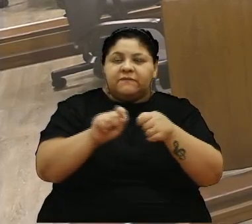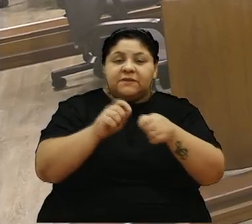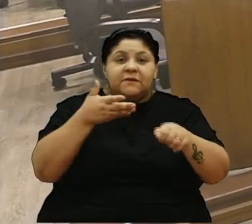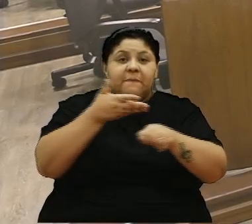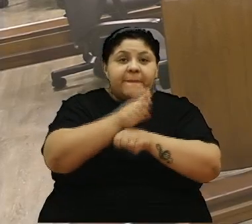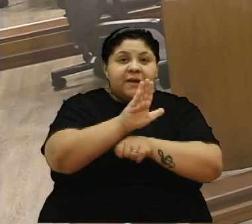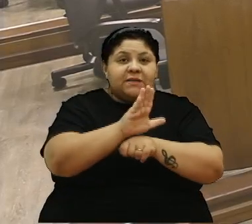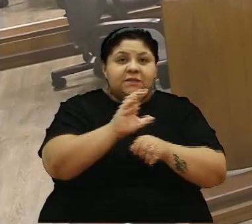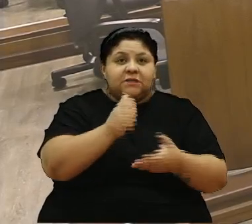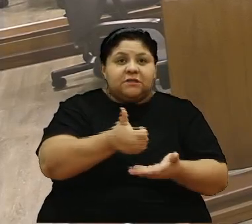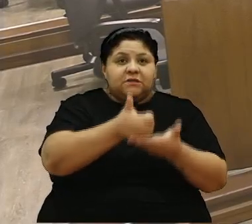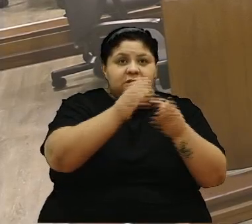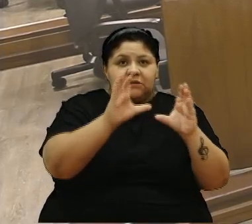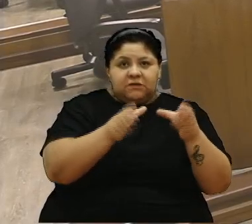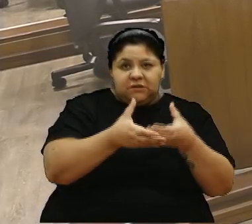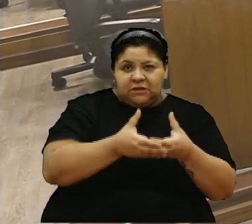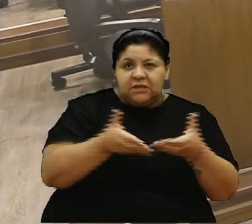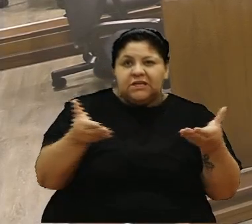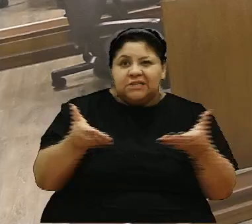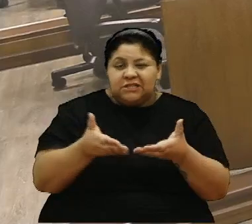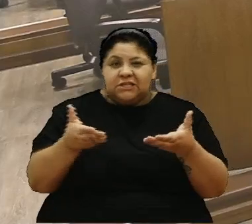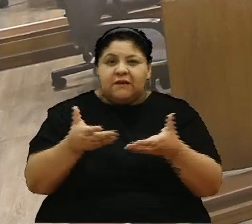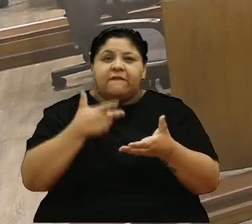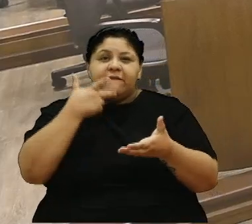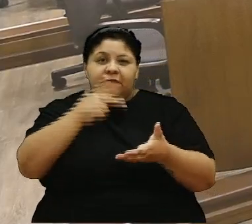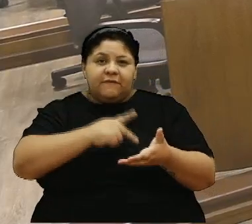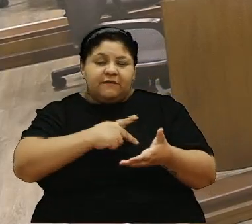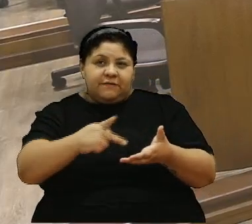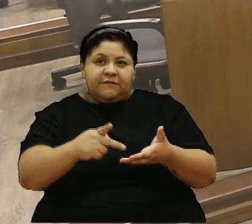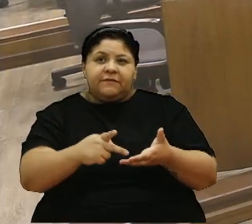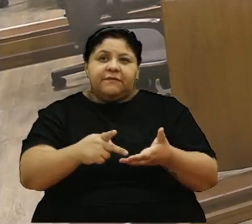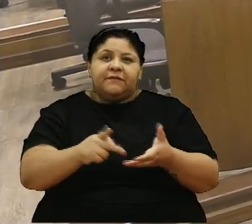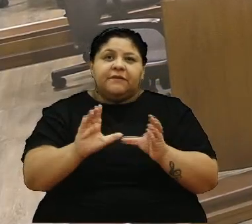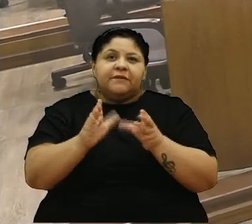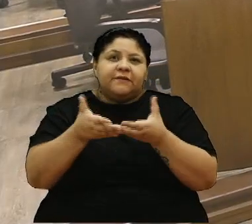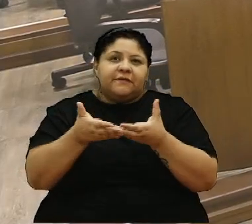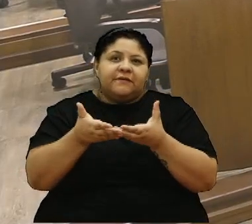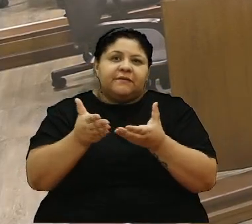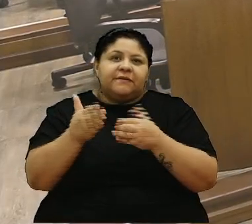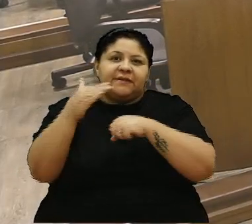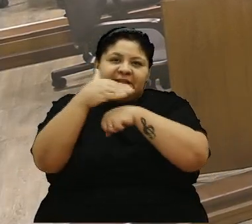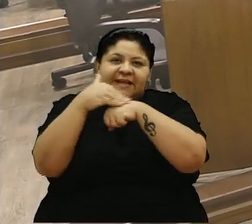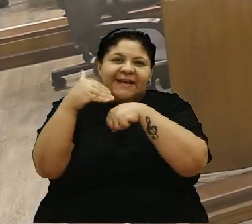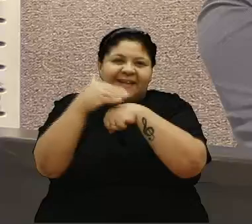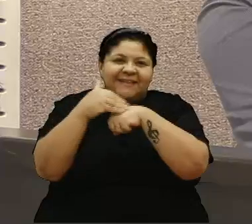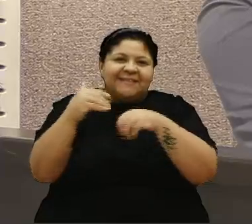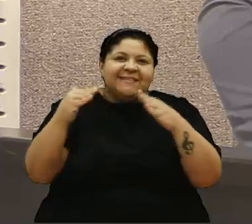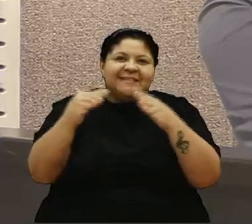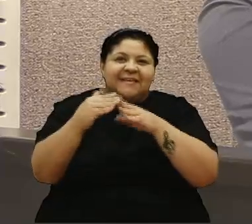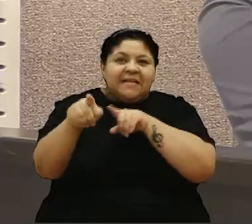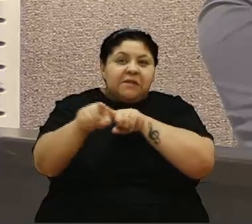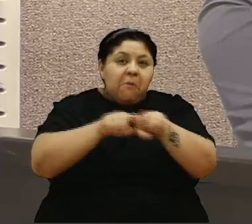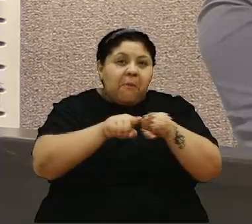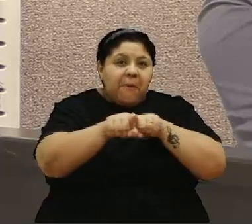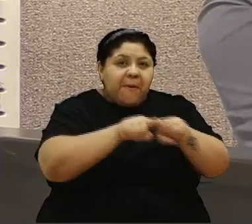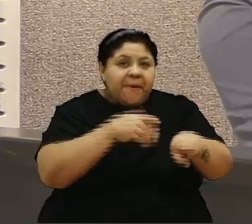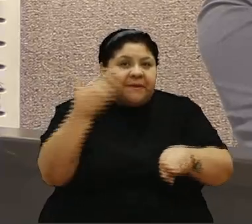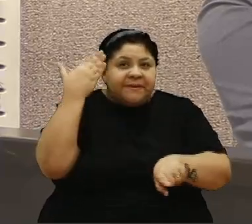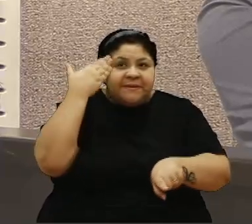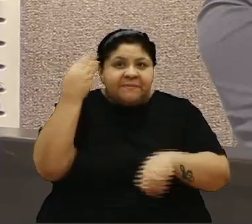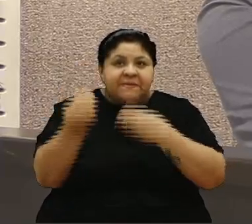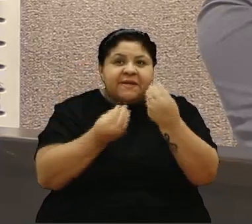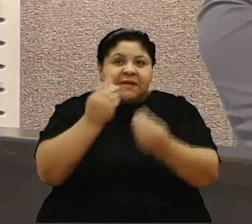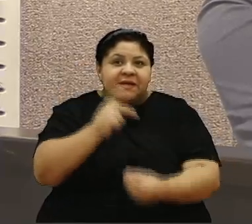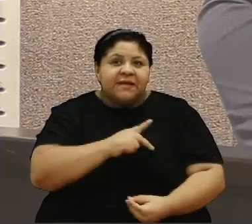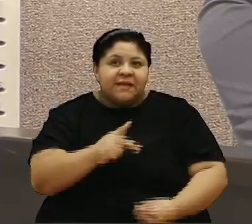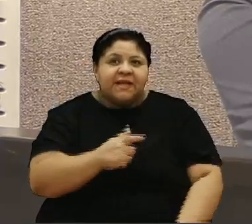parlamentar. Haja visto, como já disse o presidente dessa casa, é a frente parlamentar queridinha, né, da casa, disputada aí por todos para saber quem vai presidir, uma vez